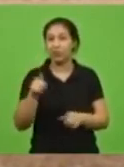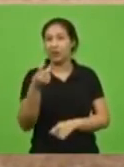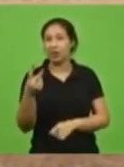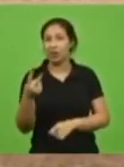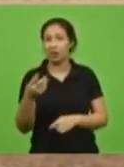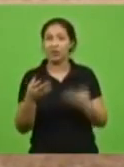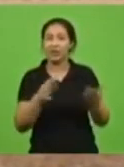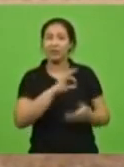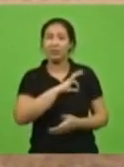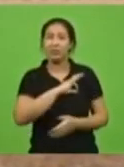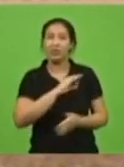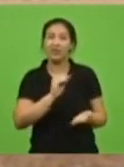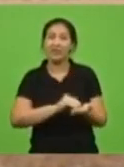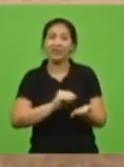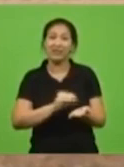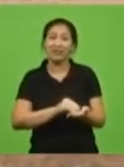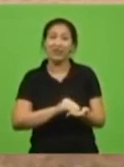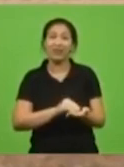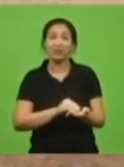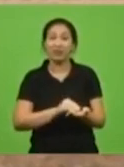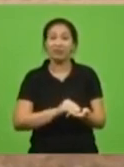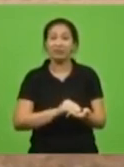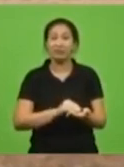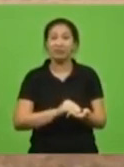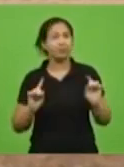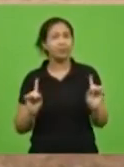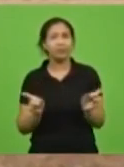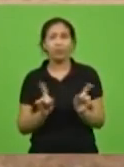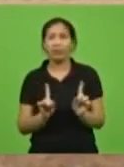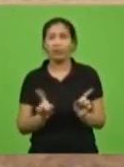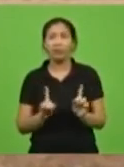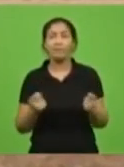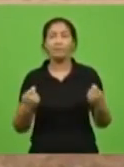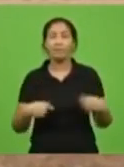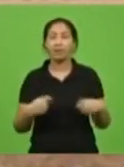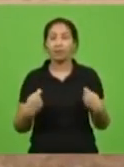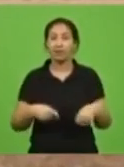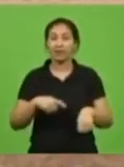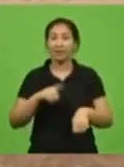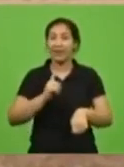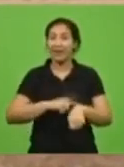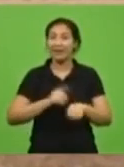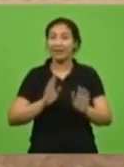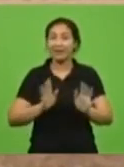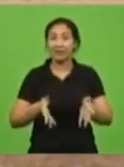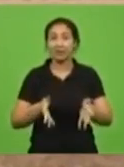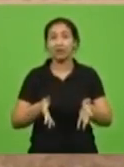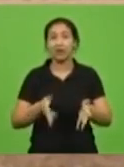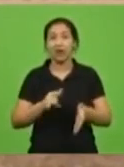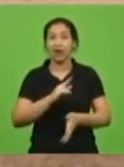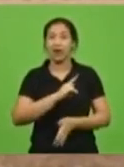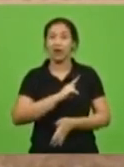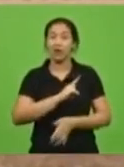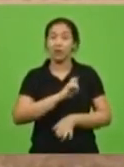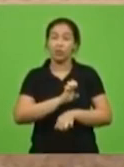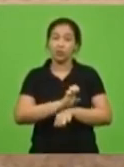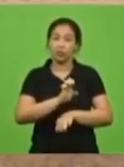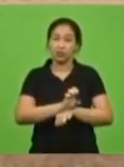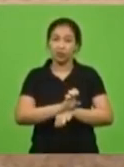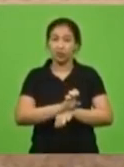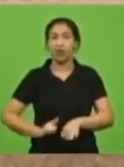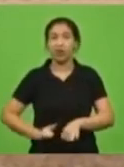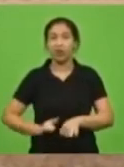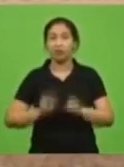muito pouco. Então, ainda assim, fizeram o que tinha que ser feito. Agora, está na hora do Estado começar